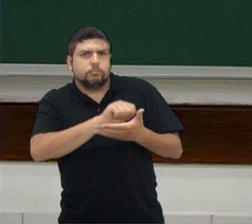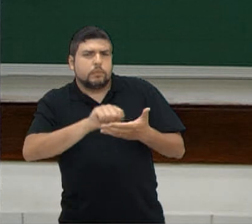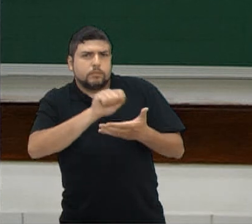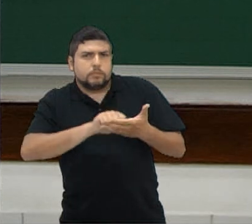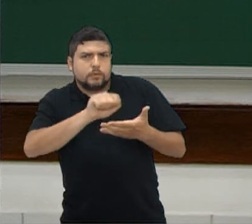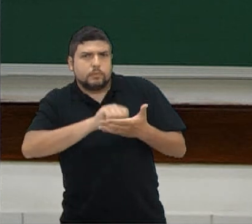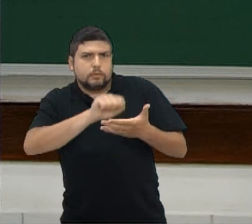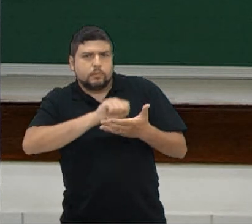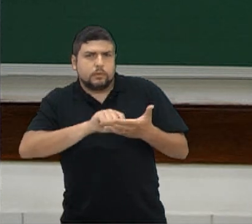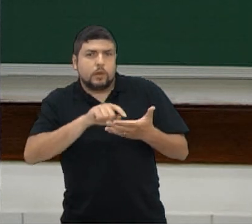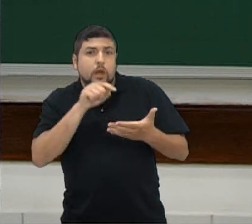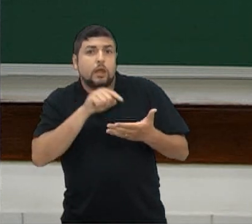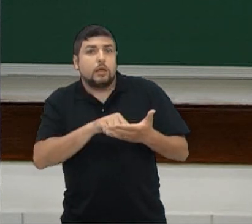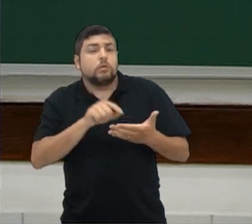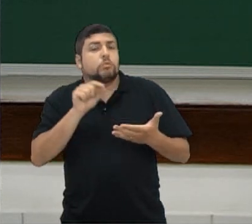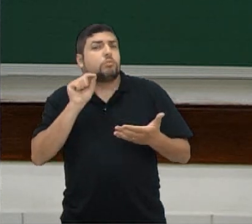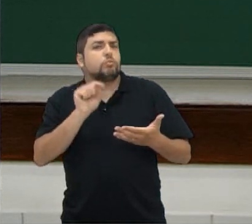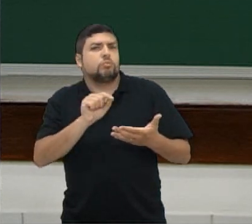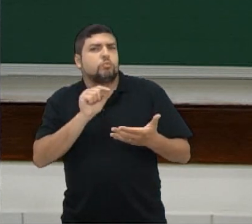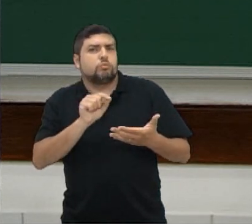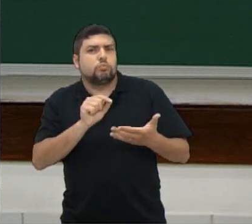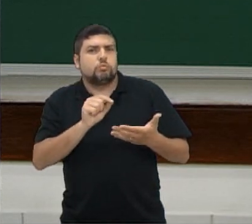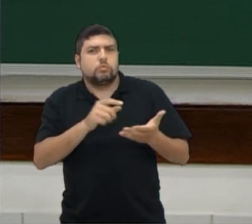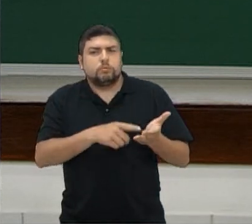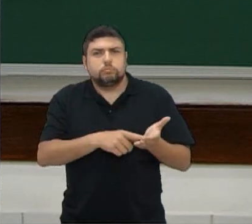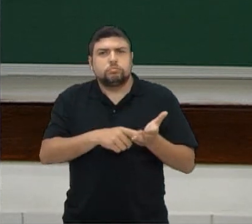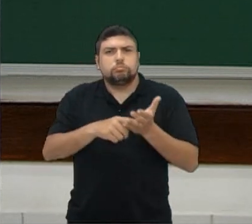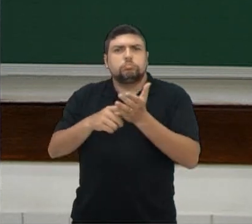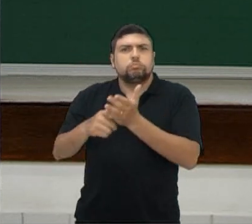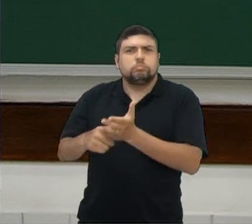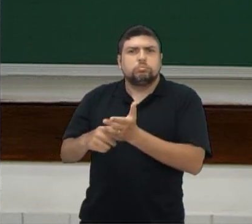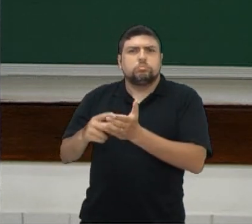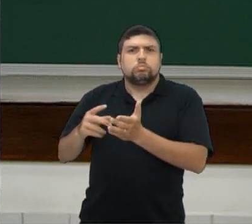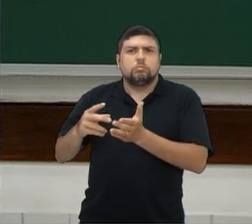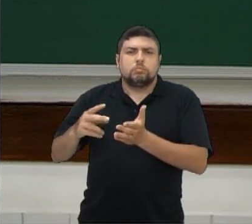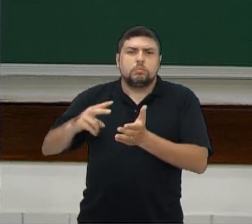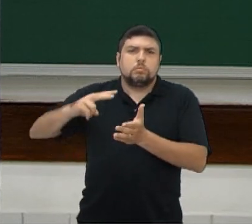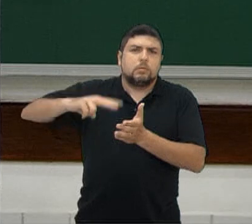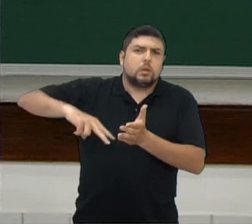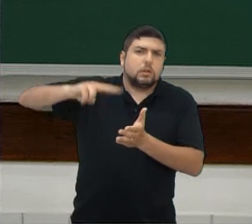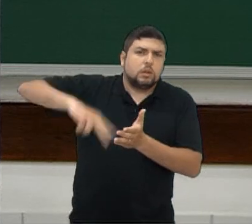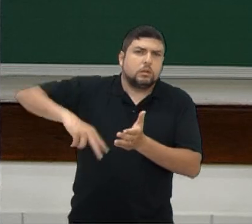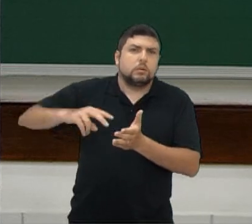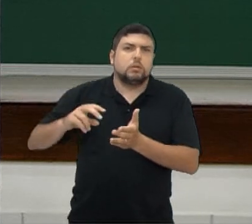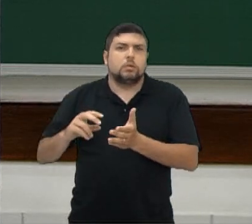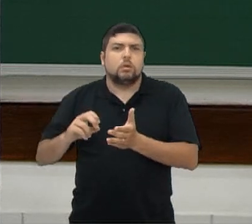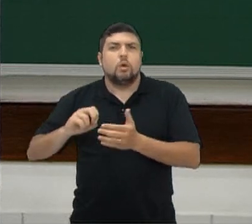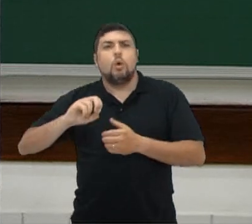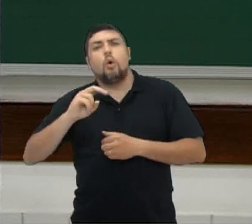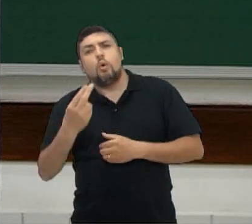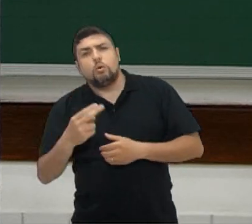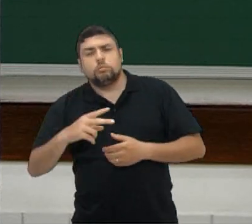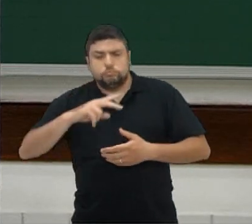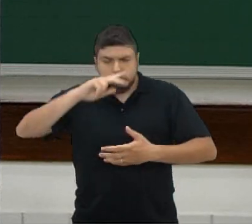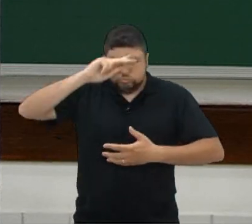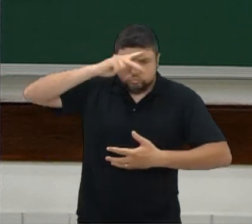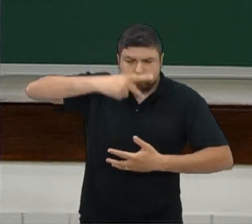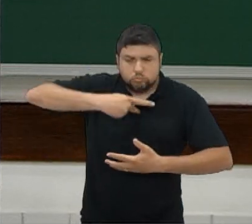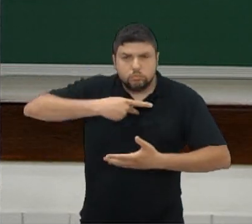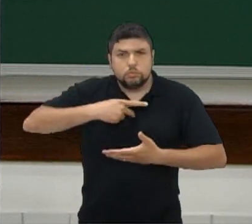de que o relato seja dirigido a um interlocutor ou não, né? Num diário pessoal, muitas vezes as pessoas escrevem para si mesmas, porque